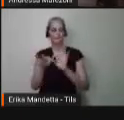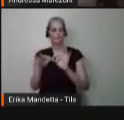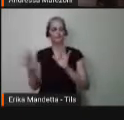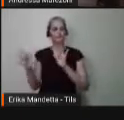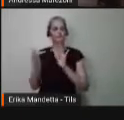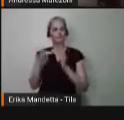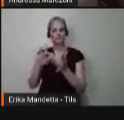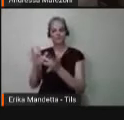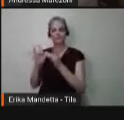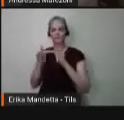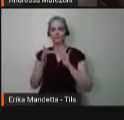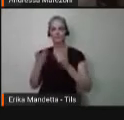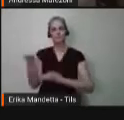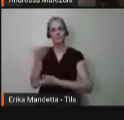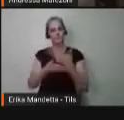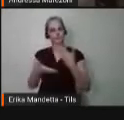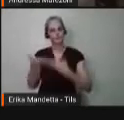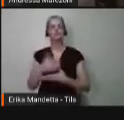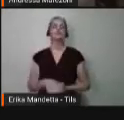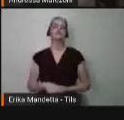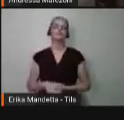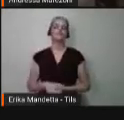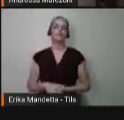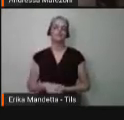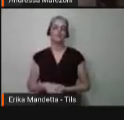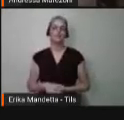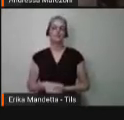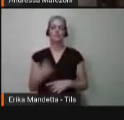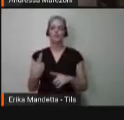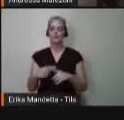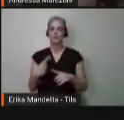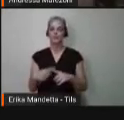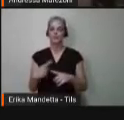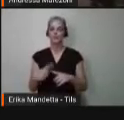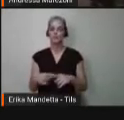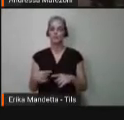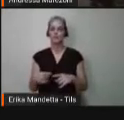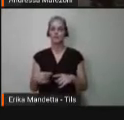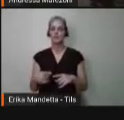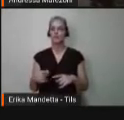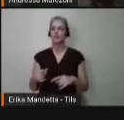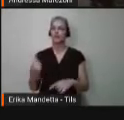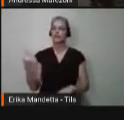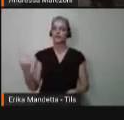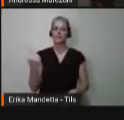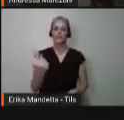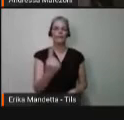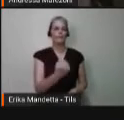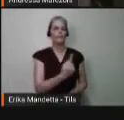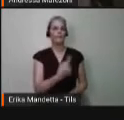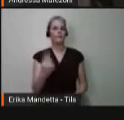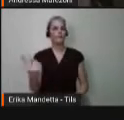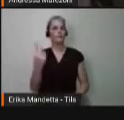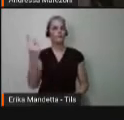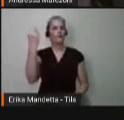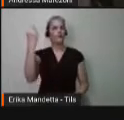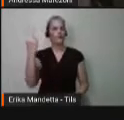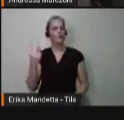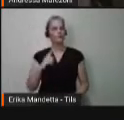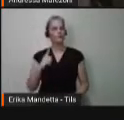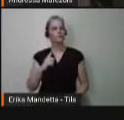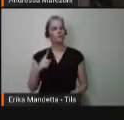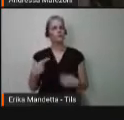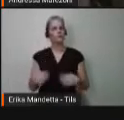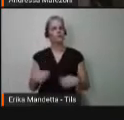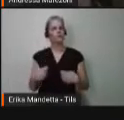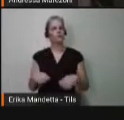para que todos os saberes de todos sejam validados, e são validados,